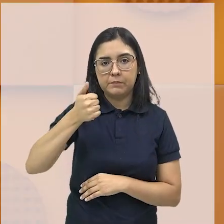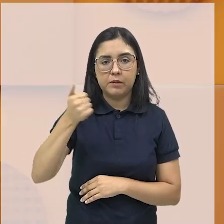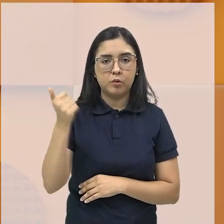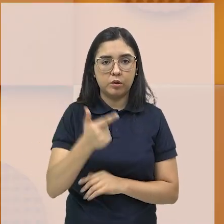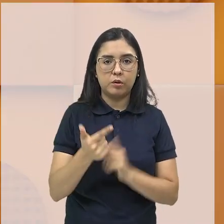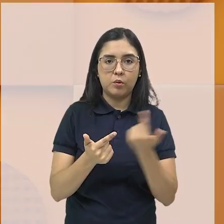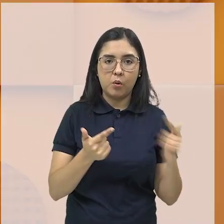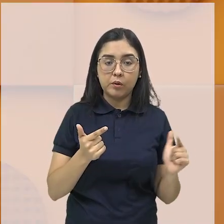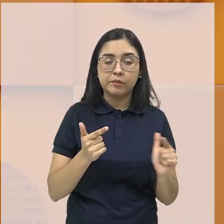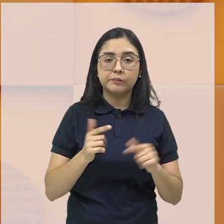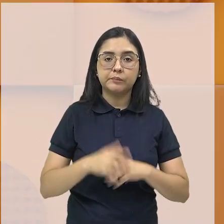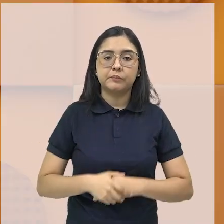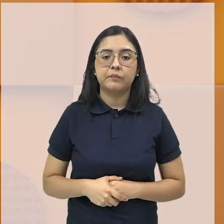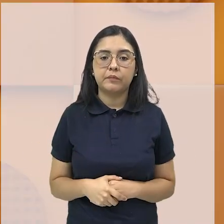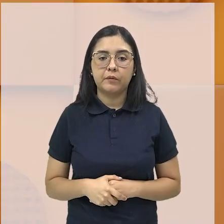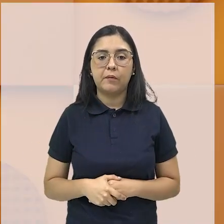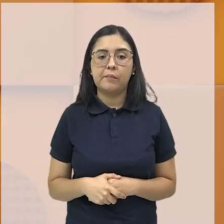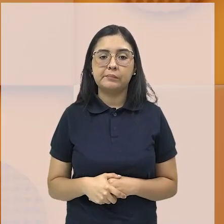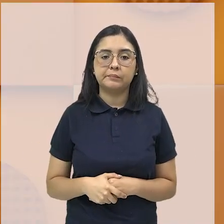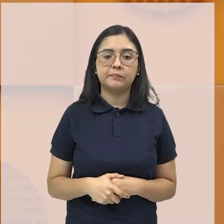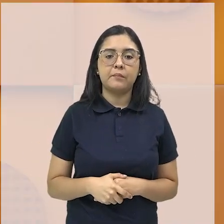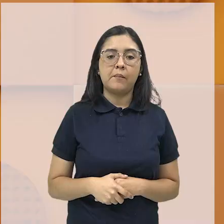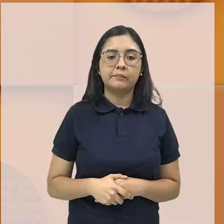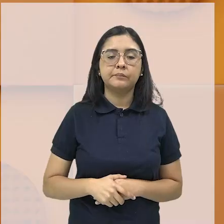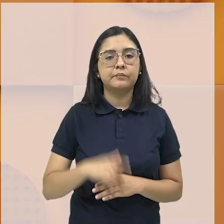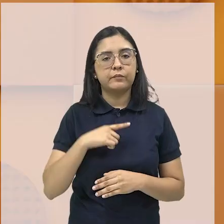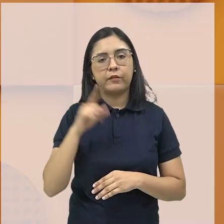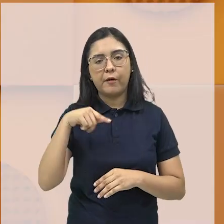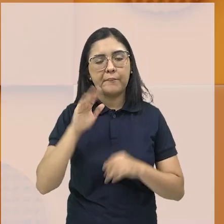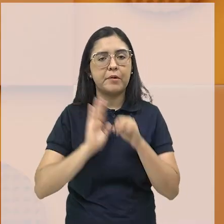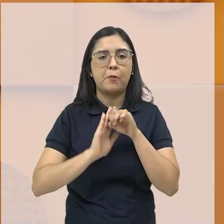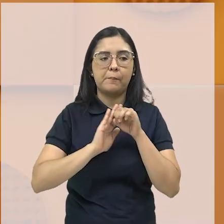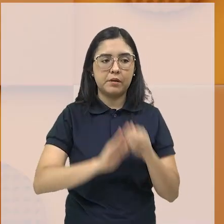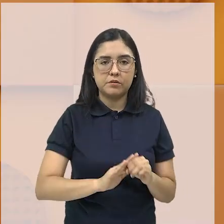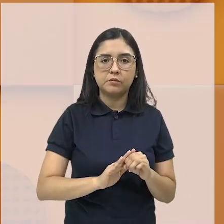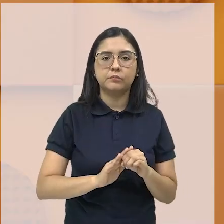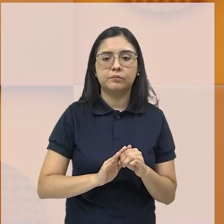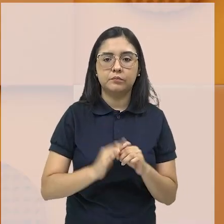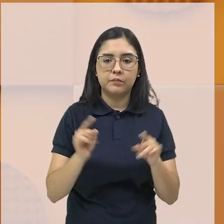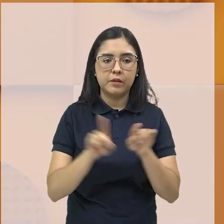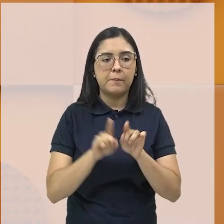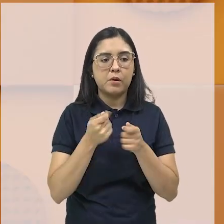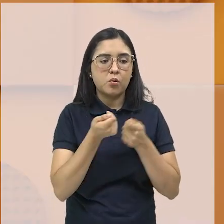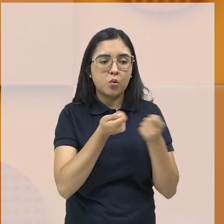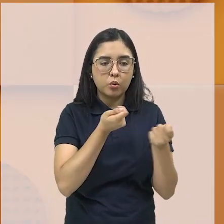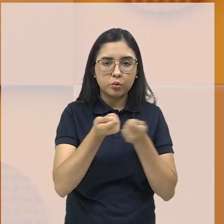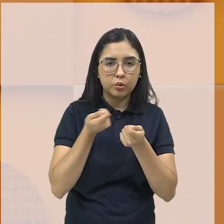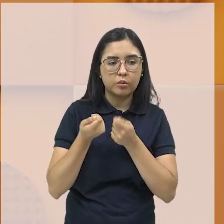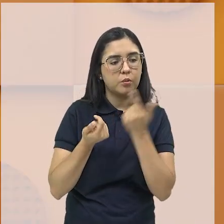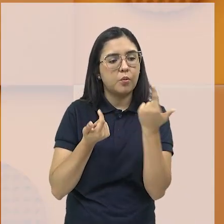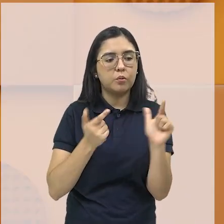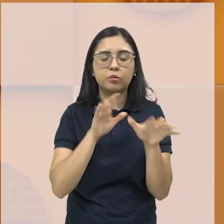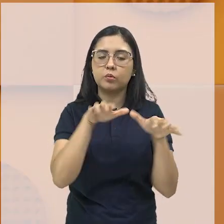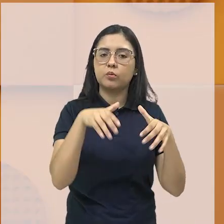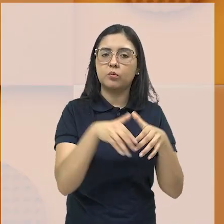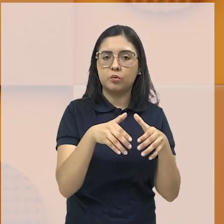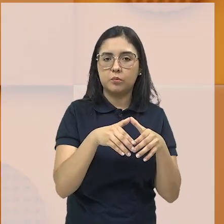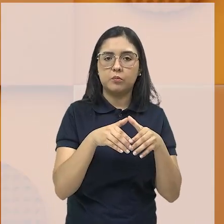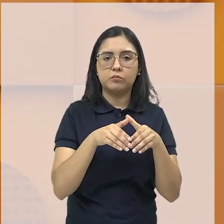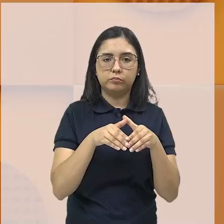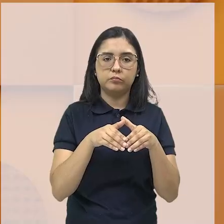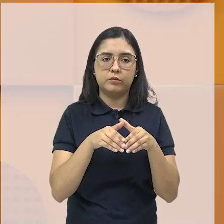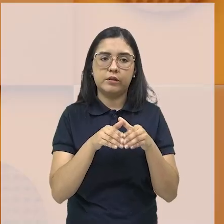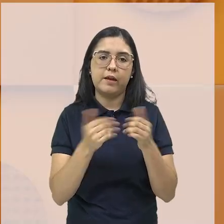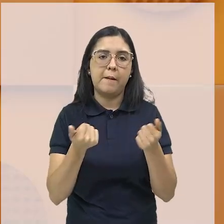que justificaria uma subjugação, uma opressão, né? Um controle sobre o outro que é considerado